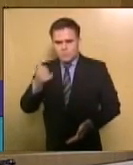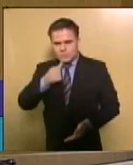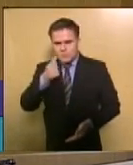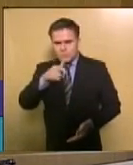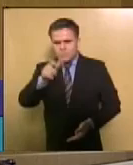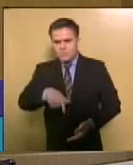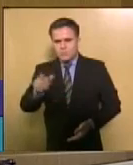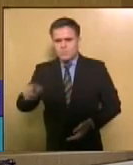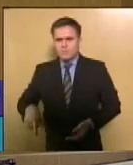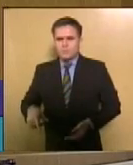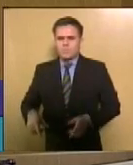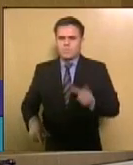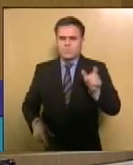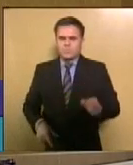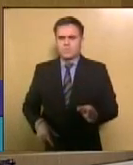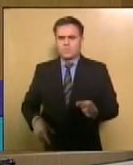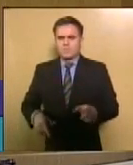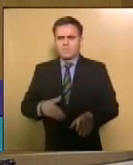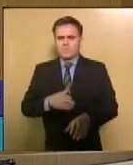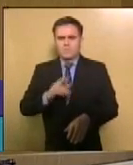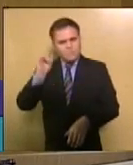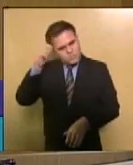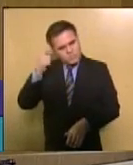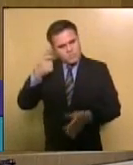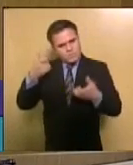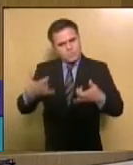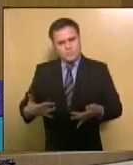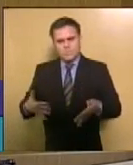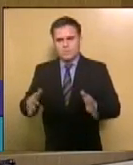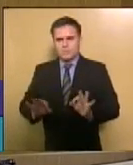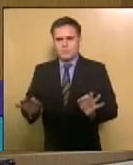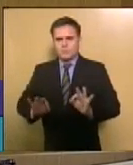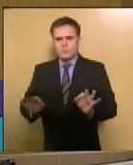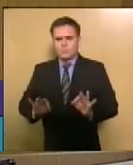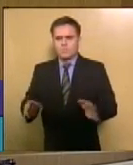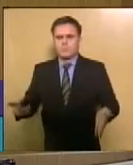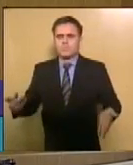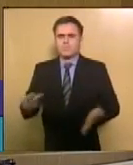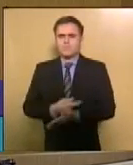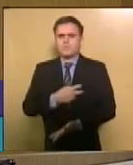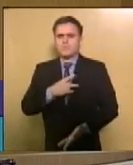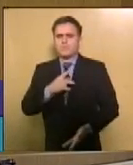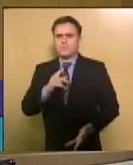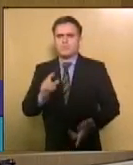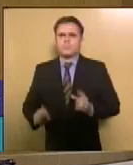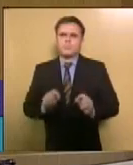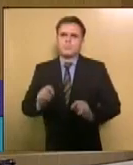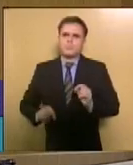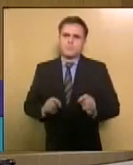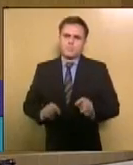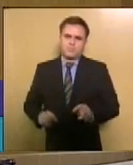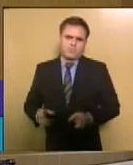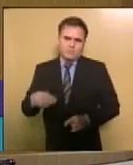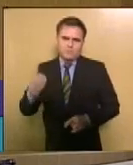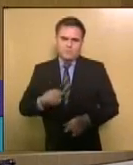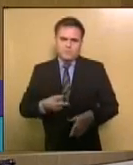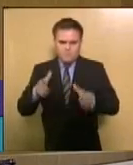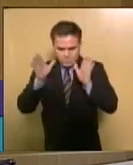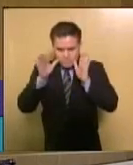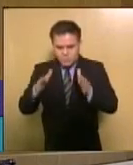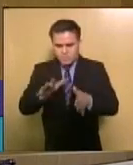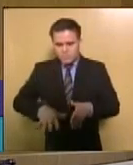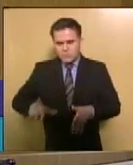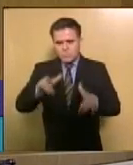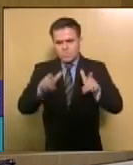e a gente não consegue evitar o homicídio da mulher negra o que que tá acontecendo será que a gente tá olhando pros territórios